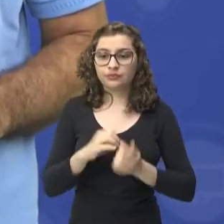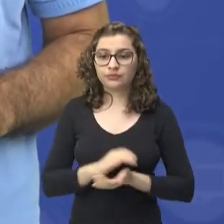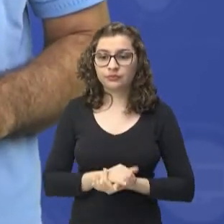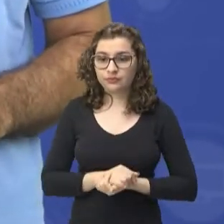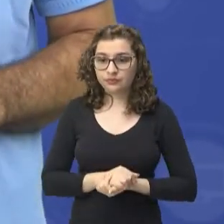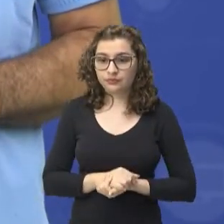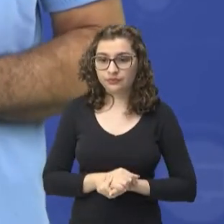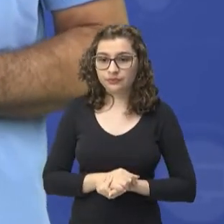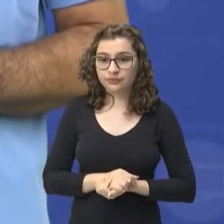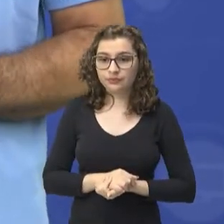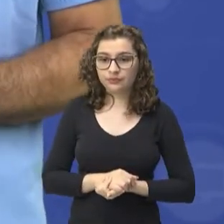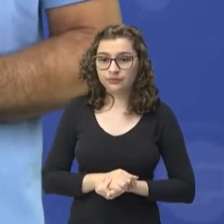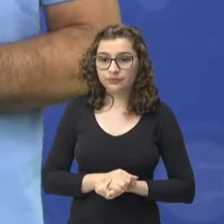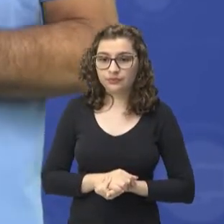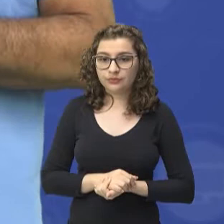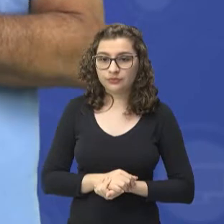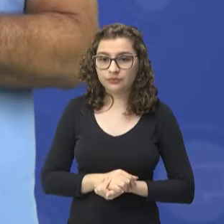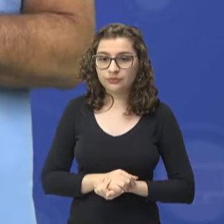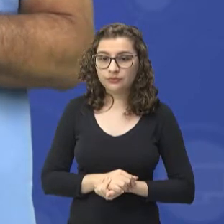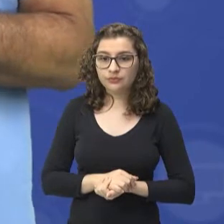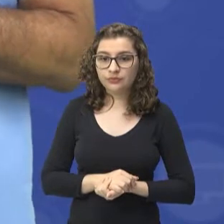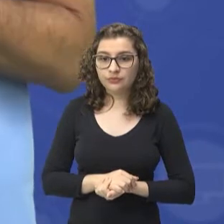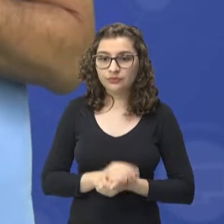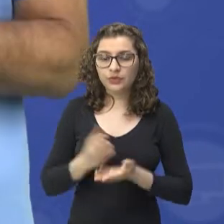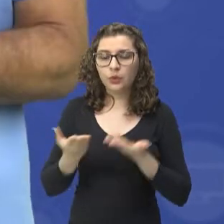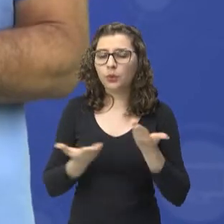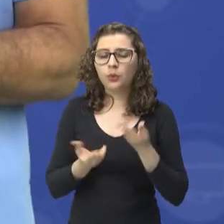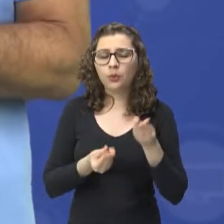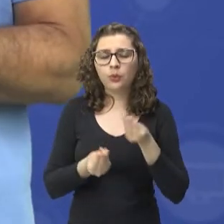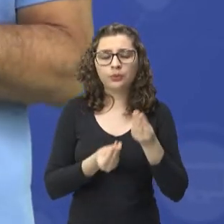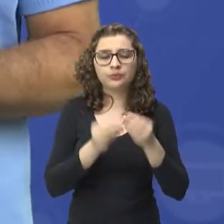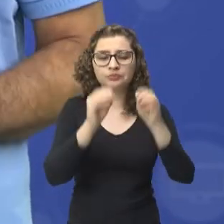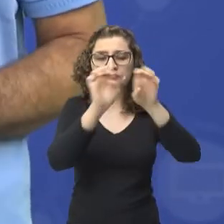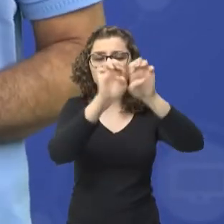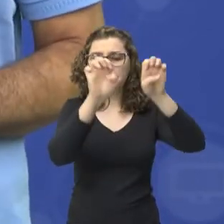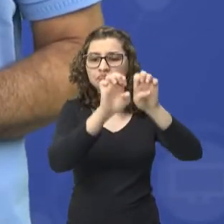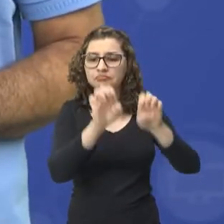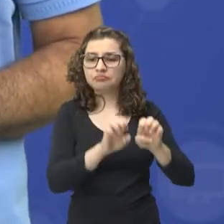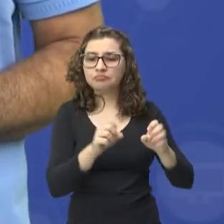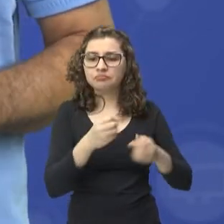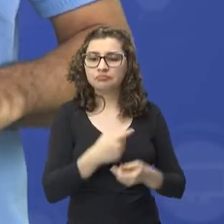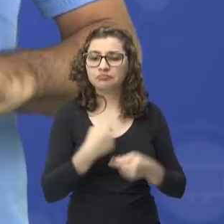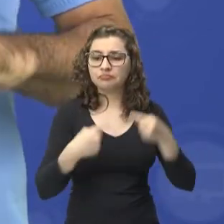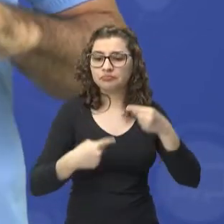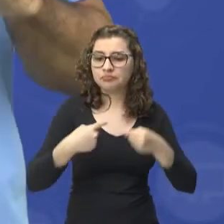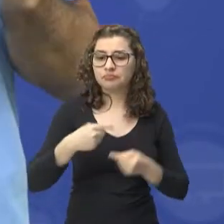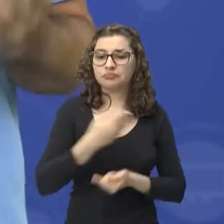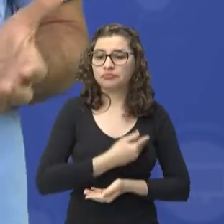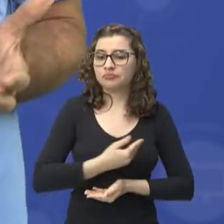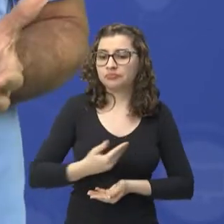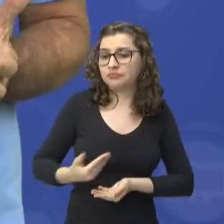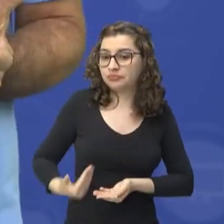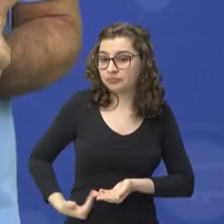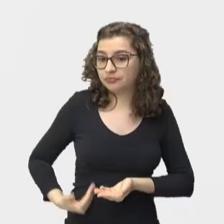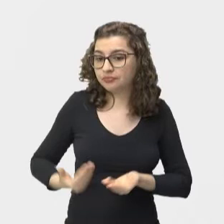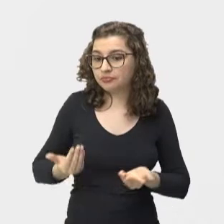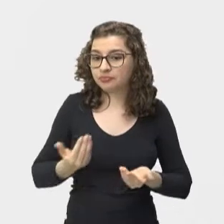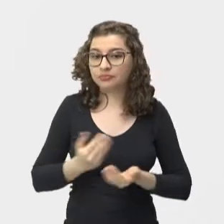certo? Muito bem. Então, como é que se estruturam as políticas públicas? Como é que elas estão